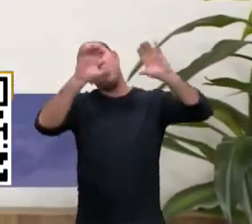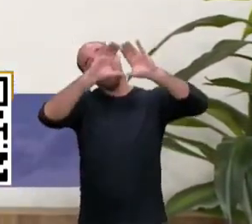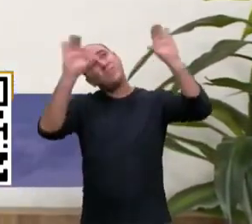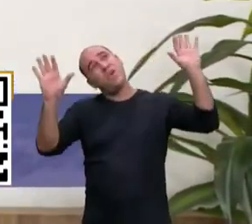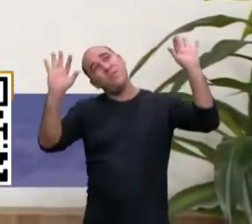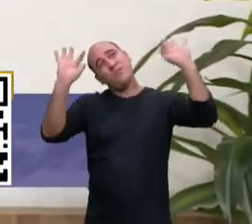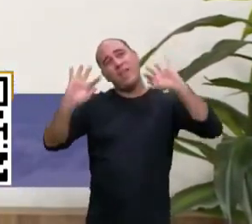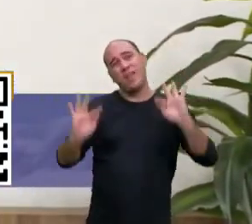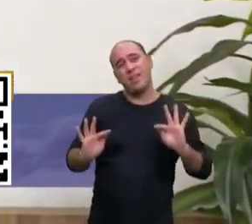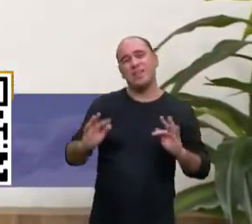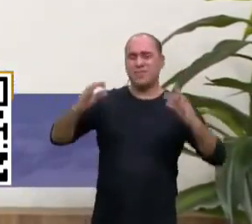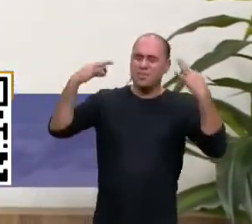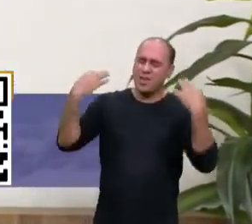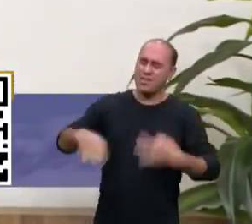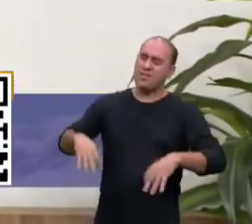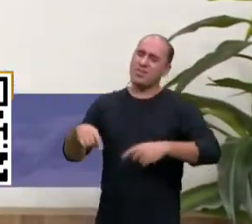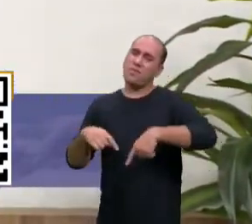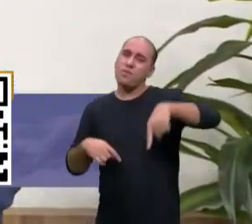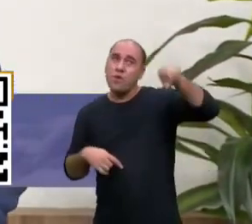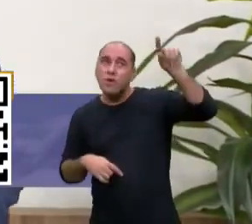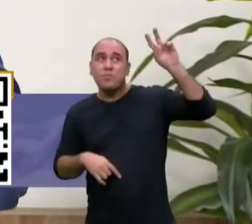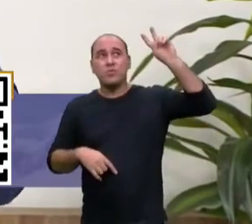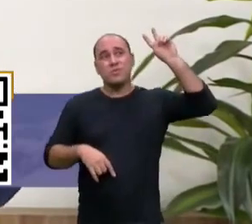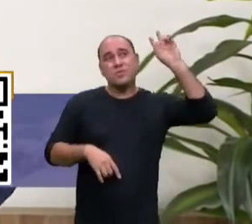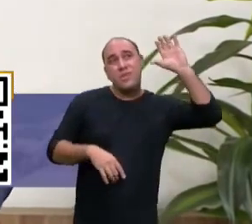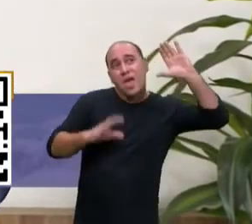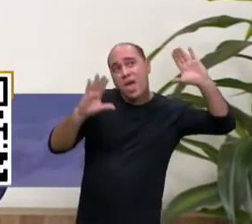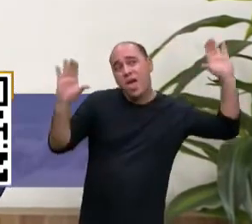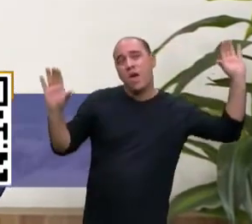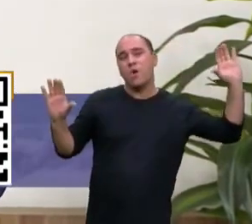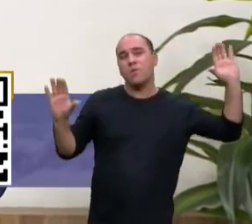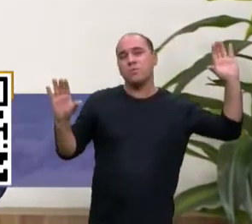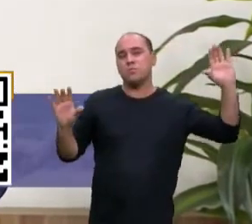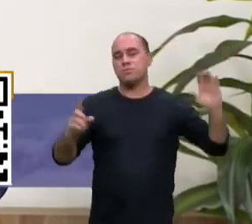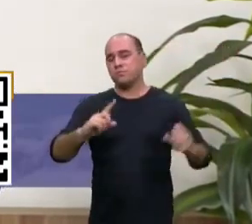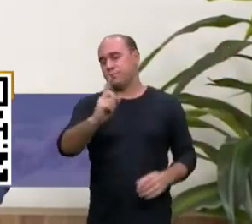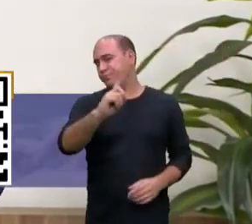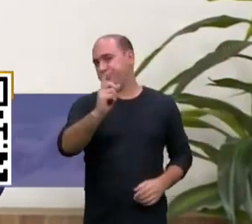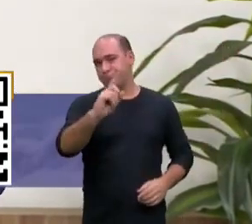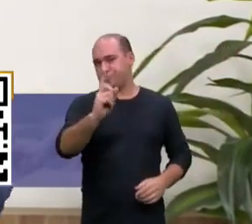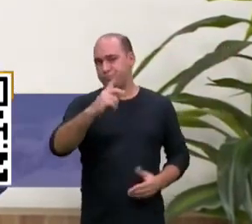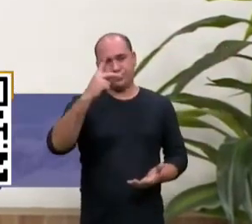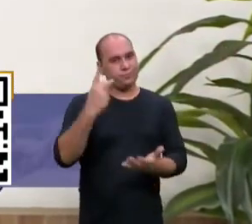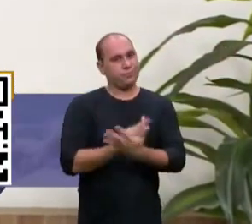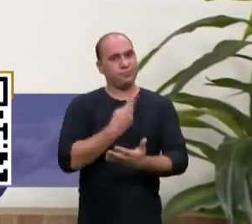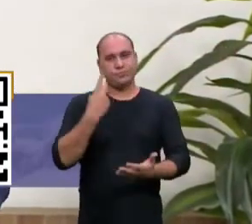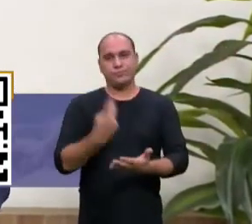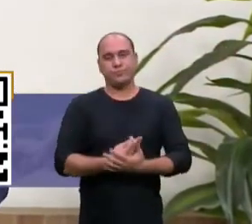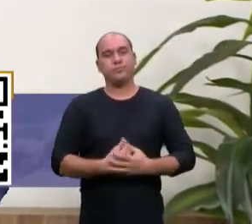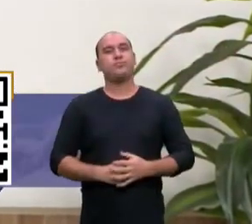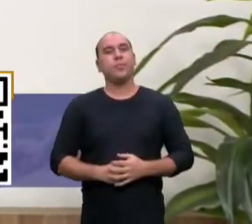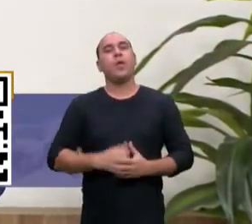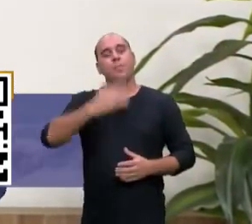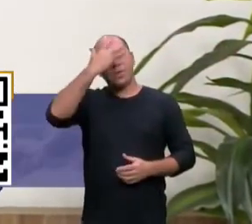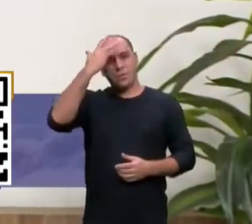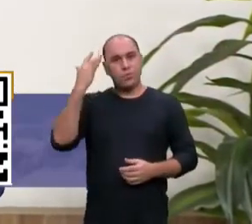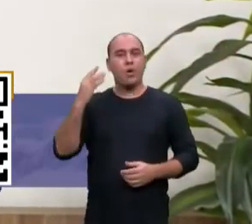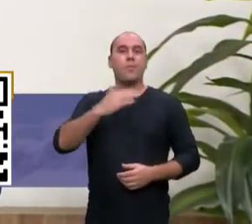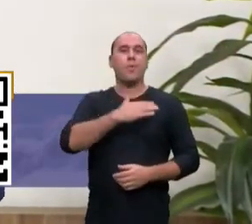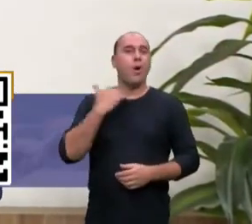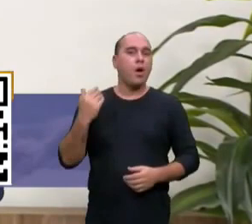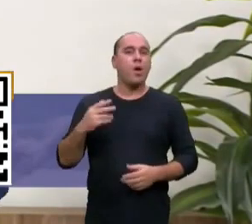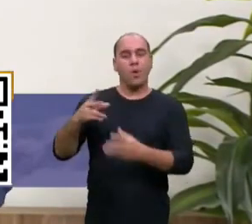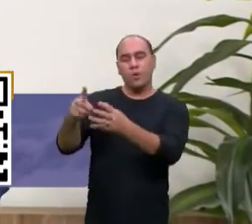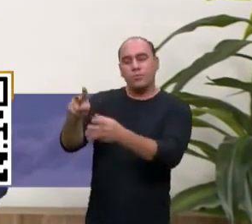era uma boa pessoa tenho certeza que tá no céu não sei o que não é sim meu amigo não é assim a pessoa que morre está